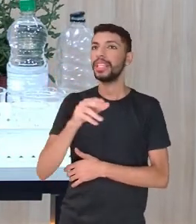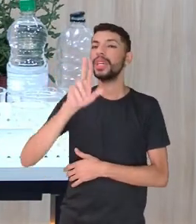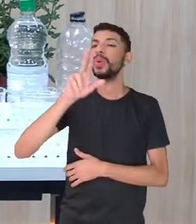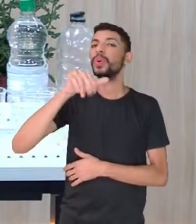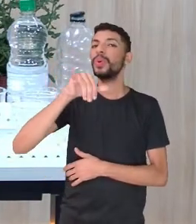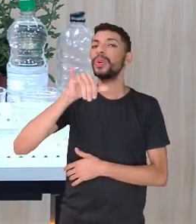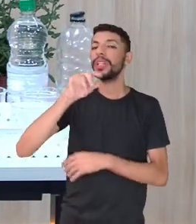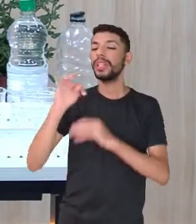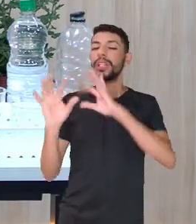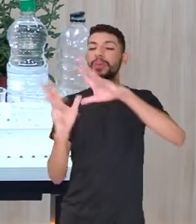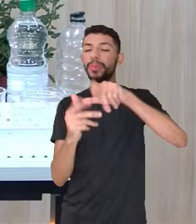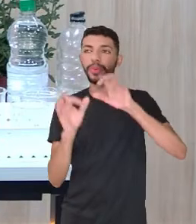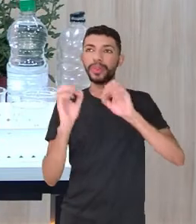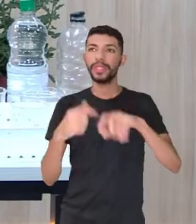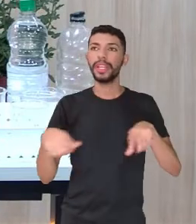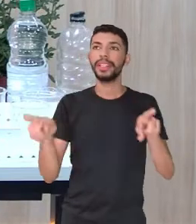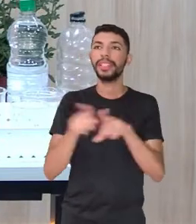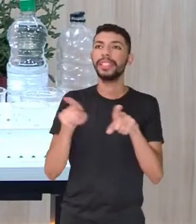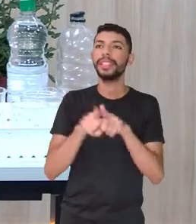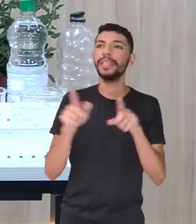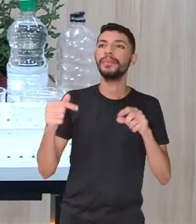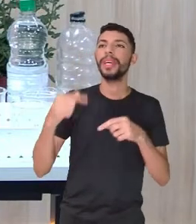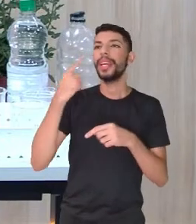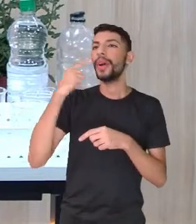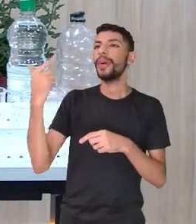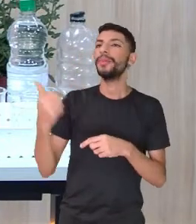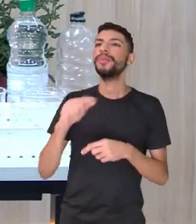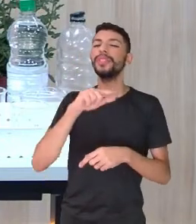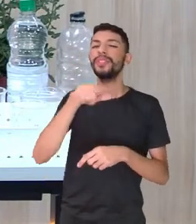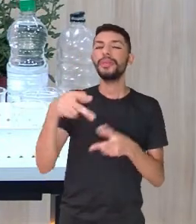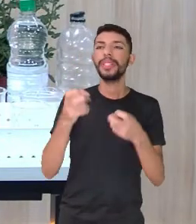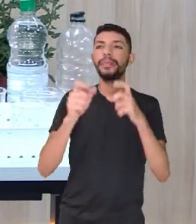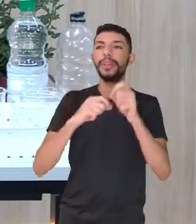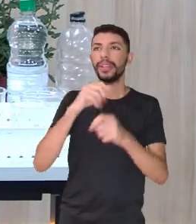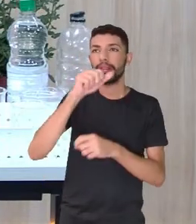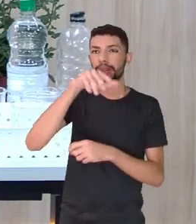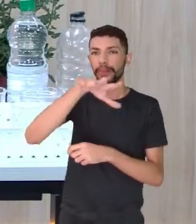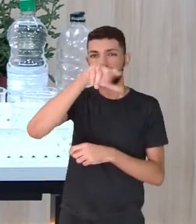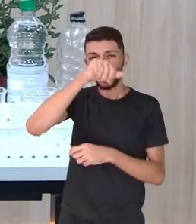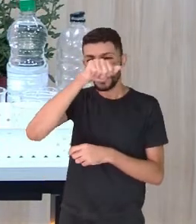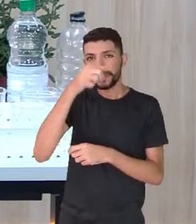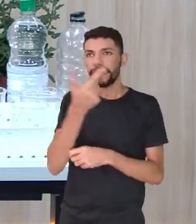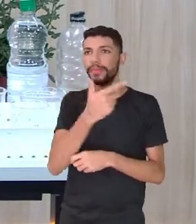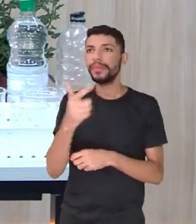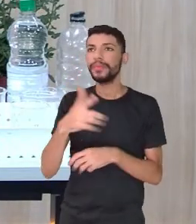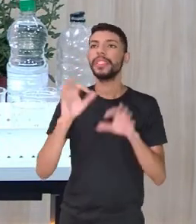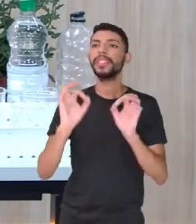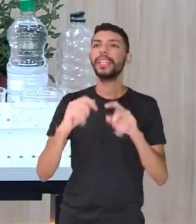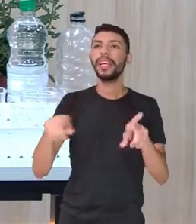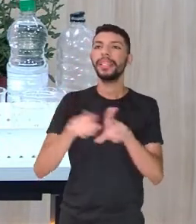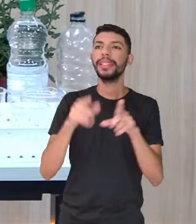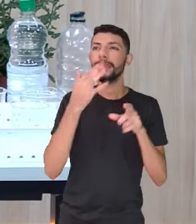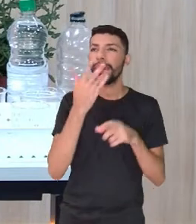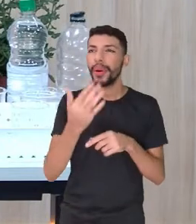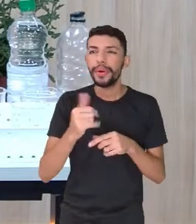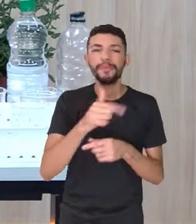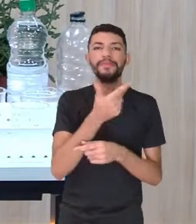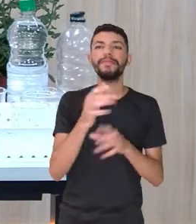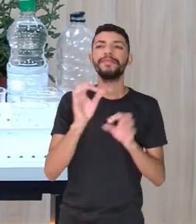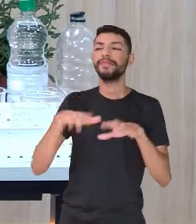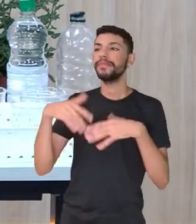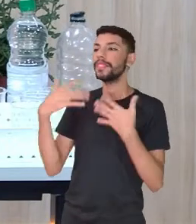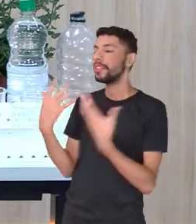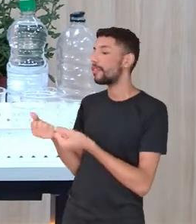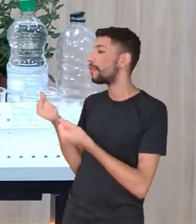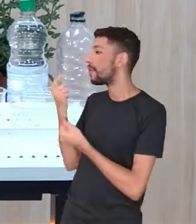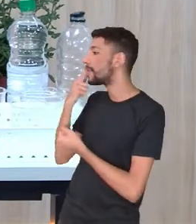vocês vão ver aí que ela é hialina e cristalina. Vamos ver capilaridade e tensão superficial, tá certo? Então vamos